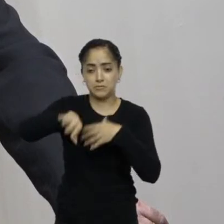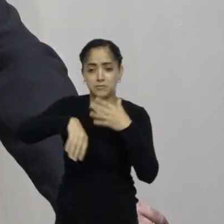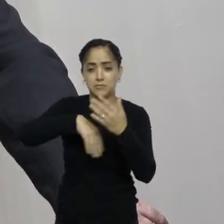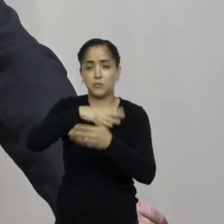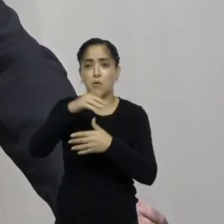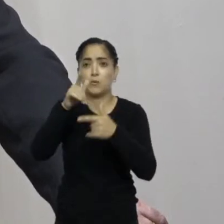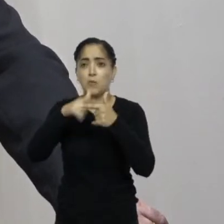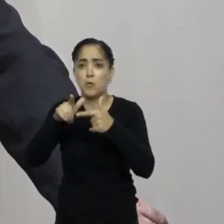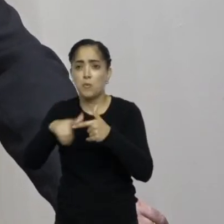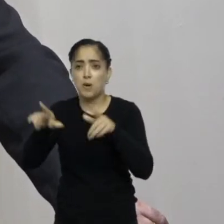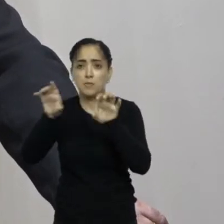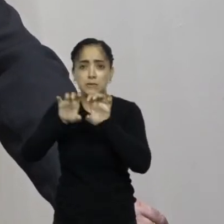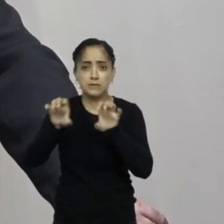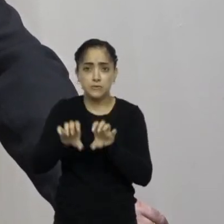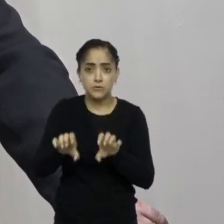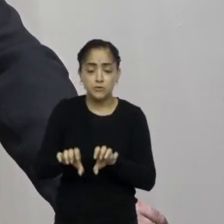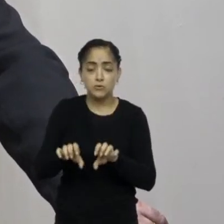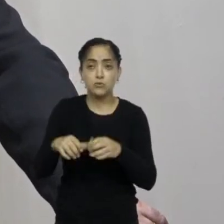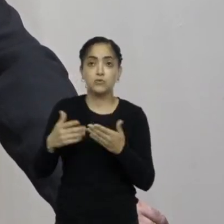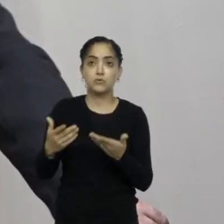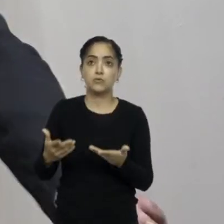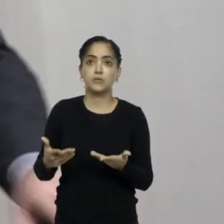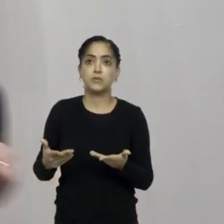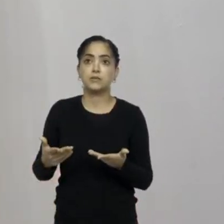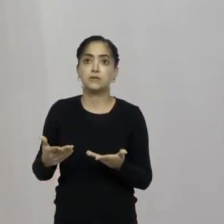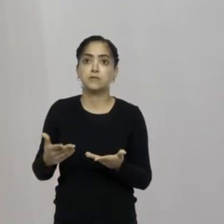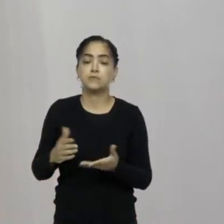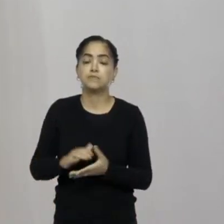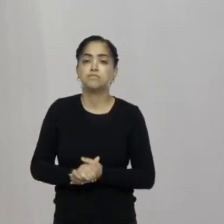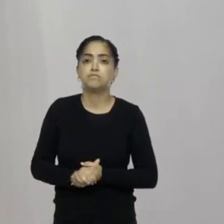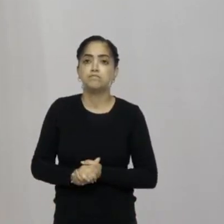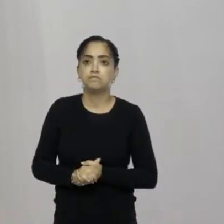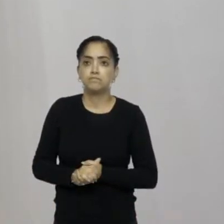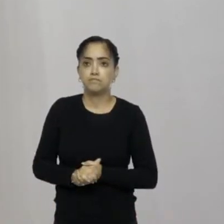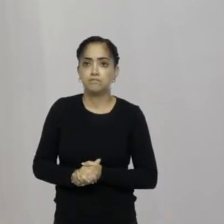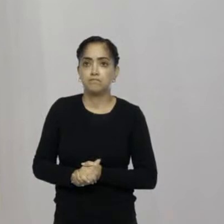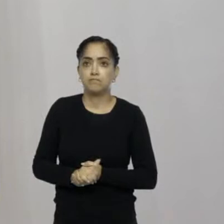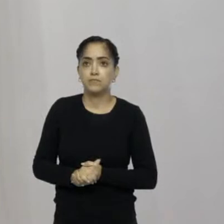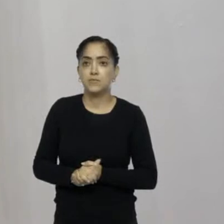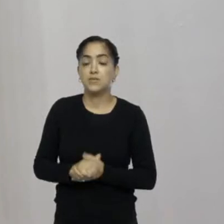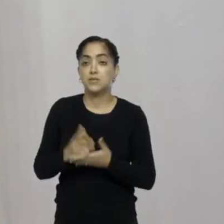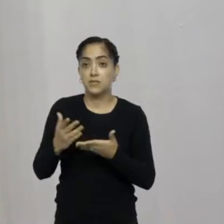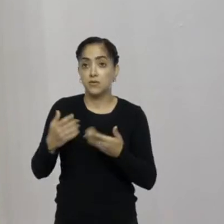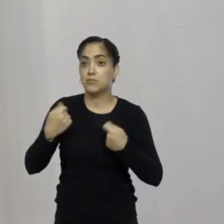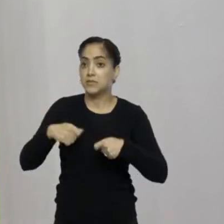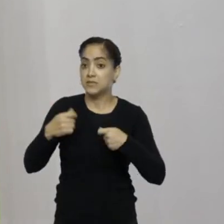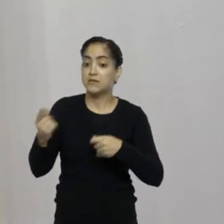de infraestrutura no Estado. Eu tive que vir aqui,